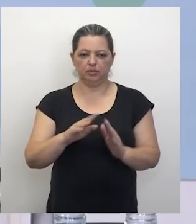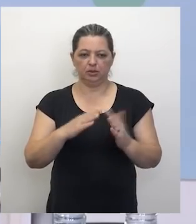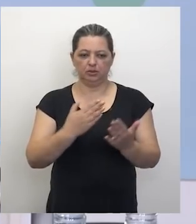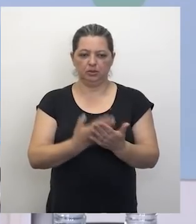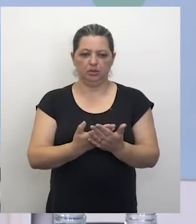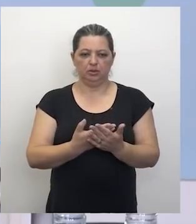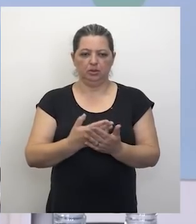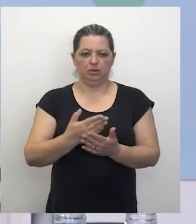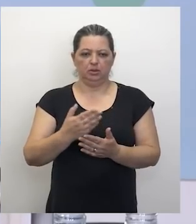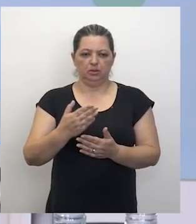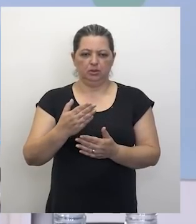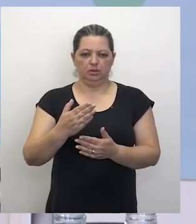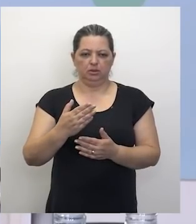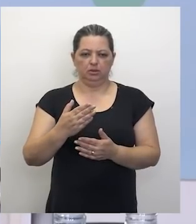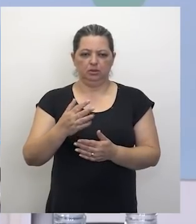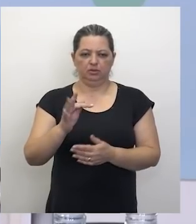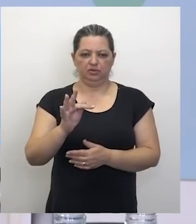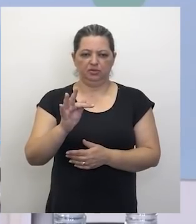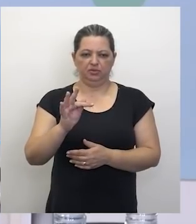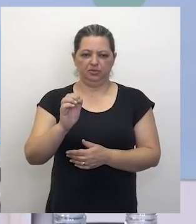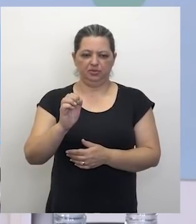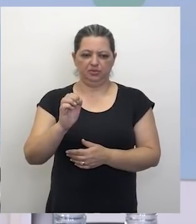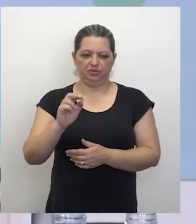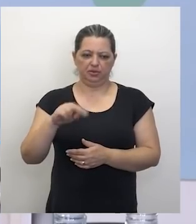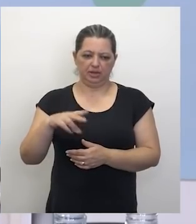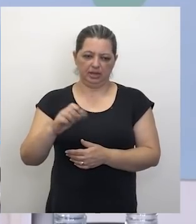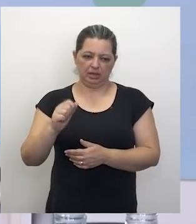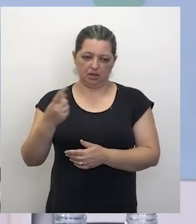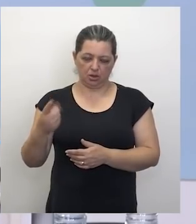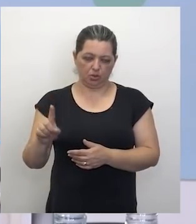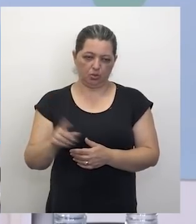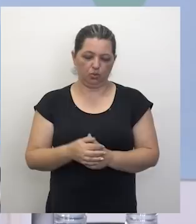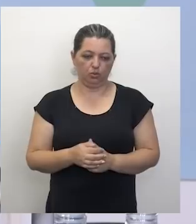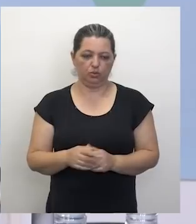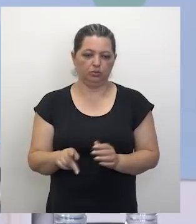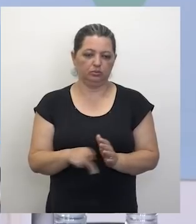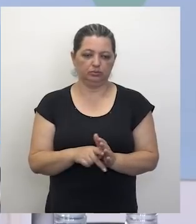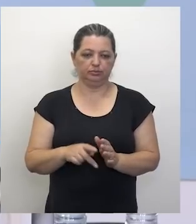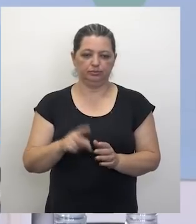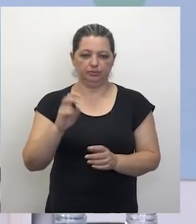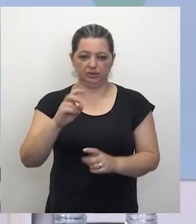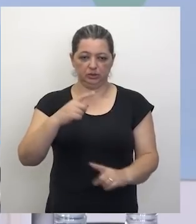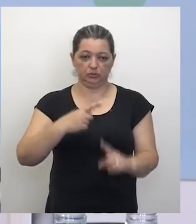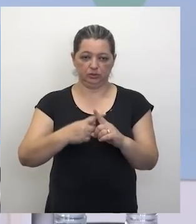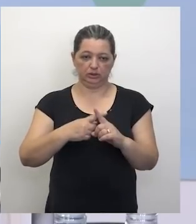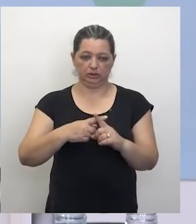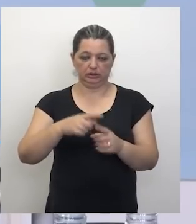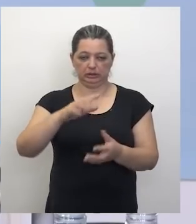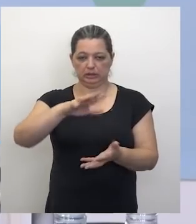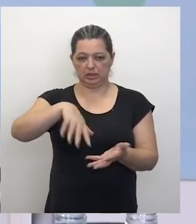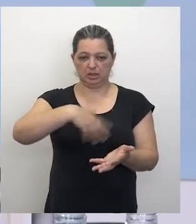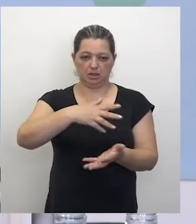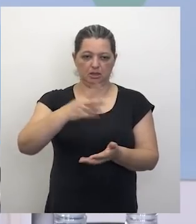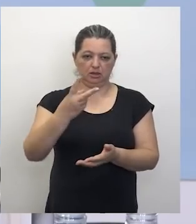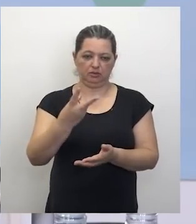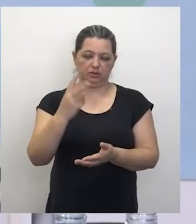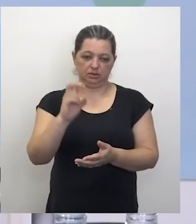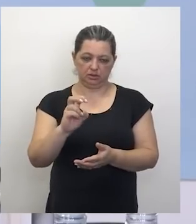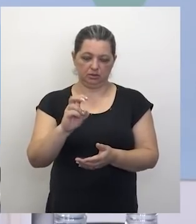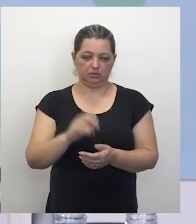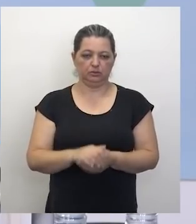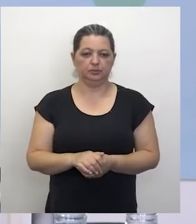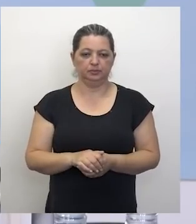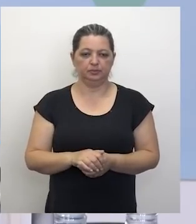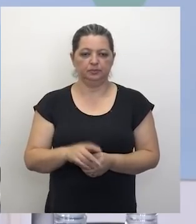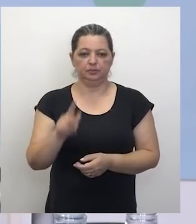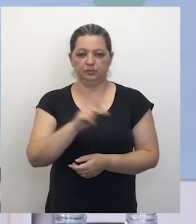Souza Porto, Fernão. A Vitória Santana, perímetro vai aumentar 5 vezes e a área 25. Professora Érica,